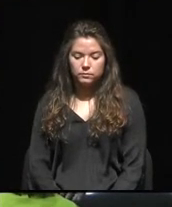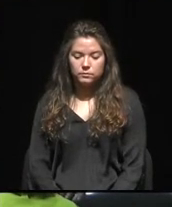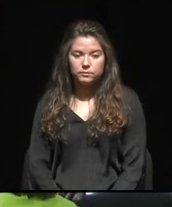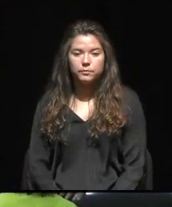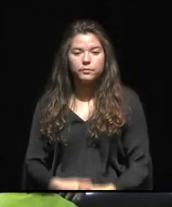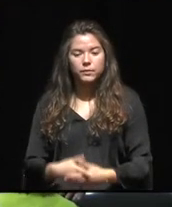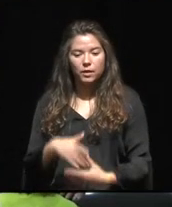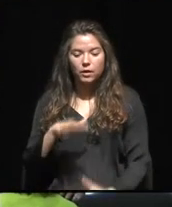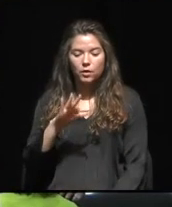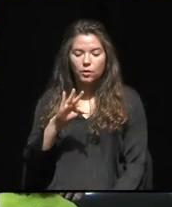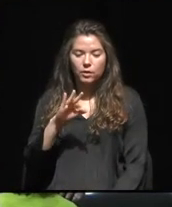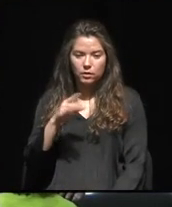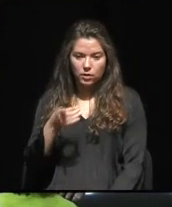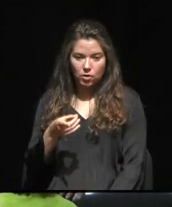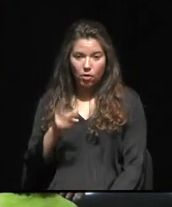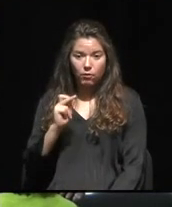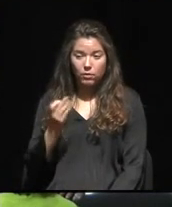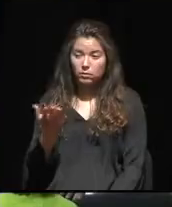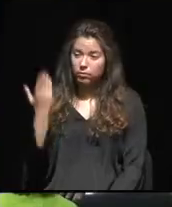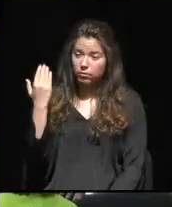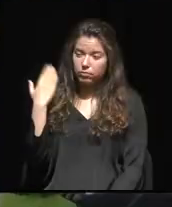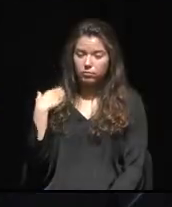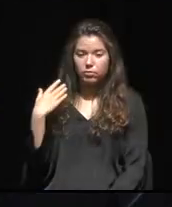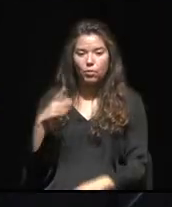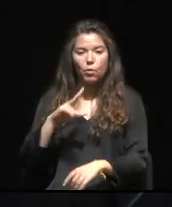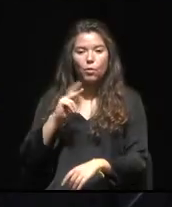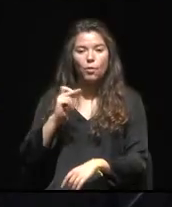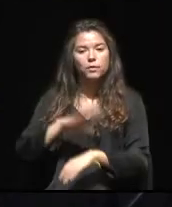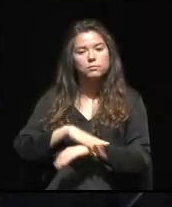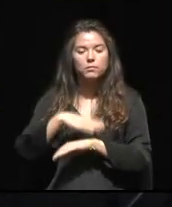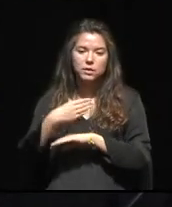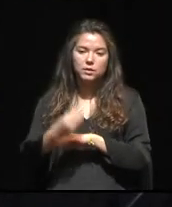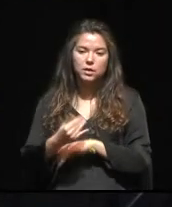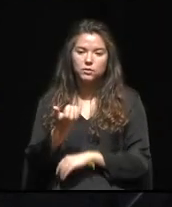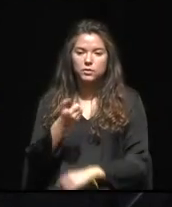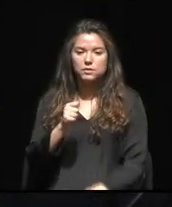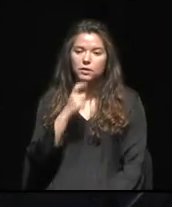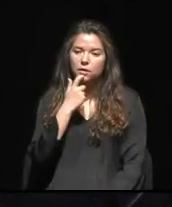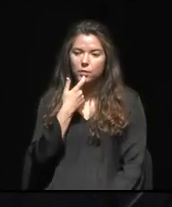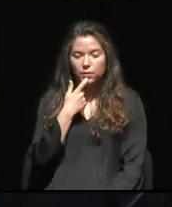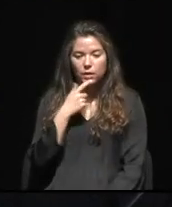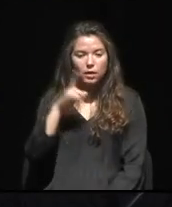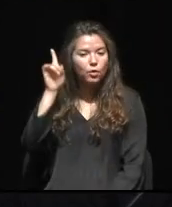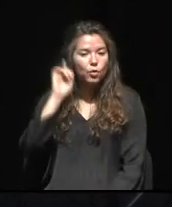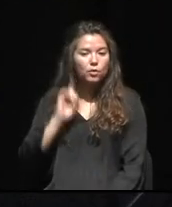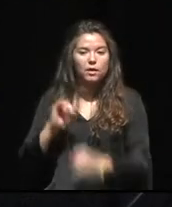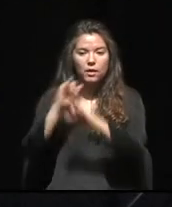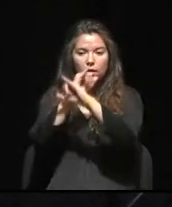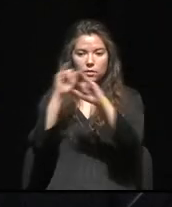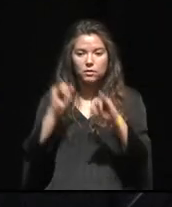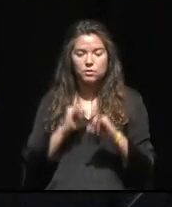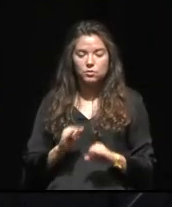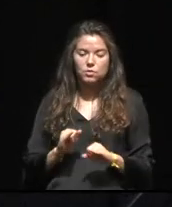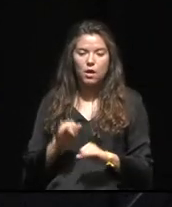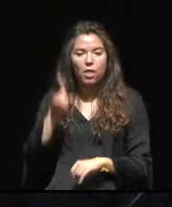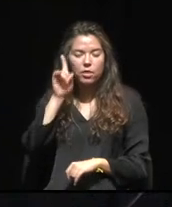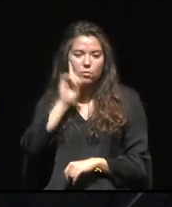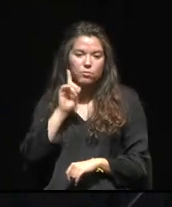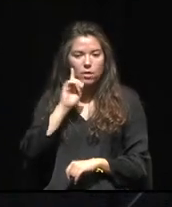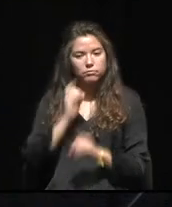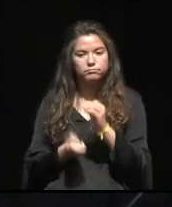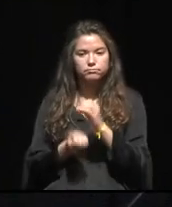foi há 49 anos um ano depois do nosso 25 de Abril que o dia internacional da mulher foi instituído a 8 de Março pela Organização das Nações